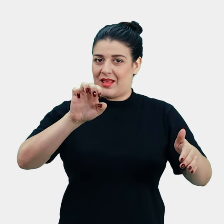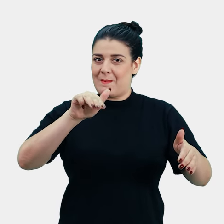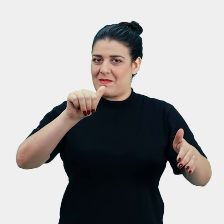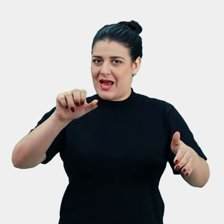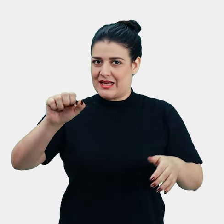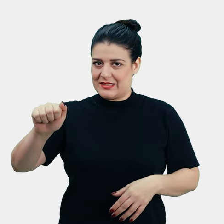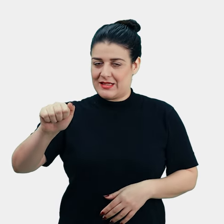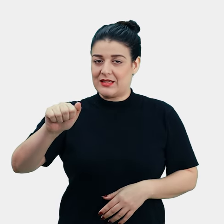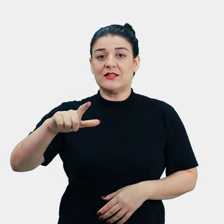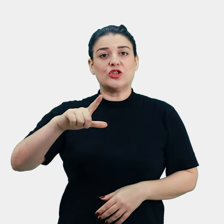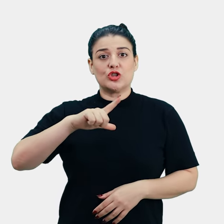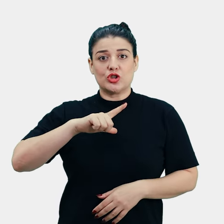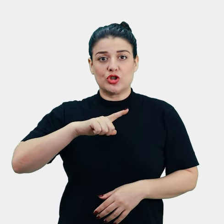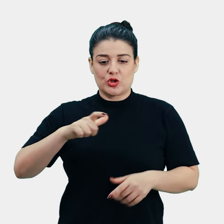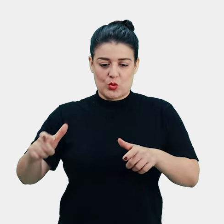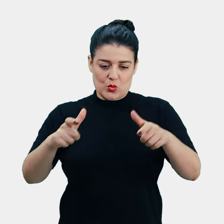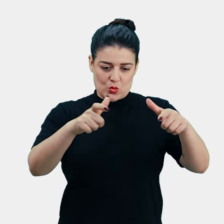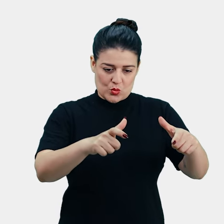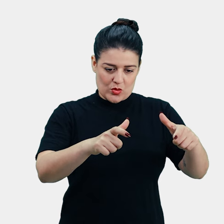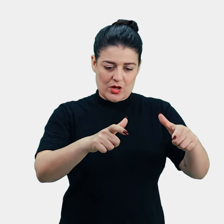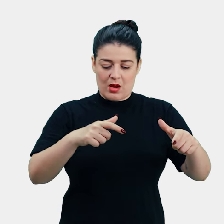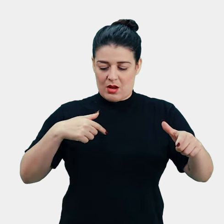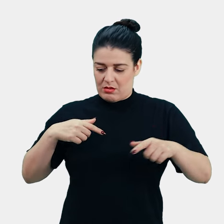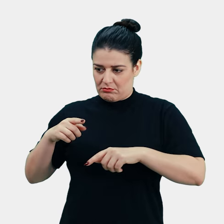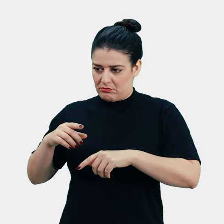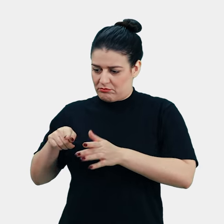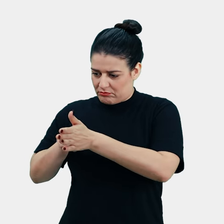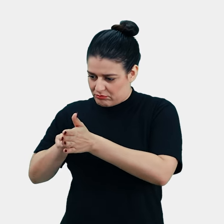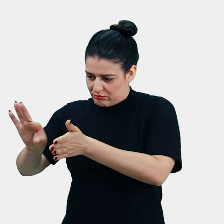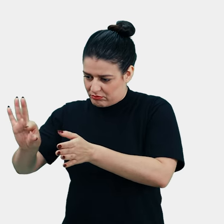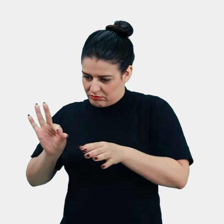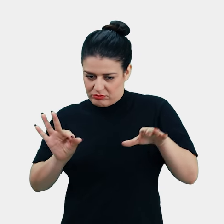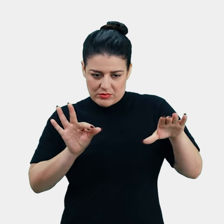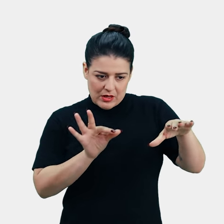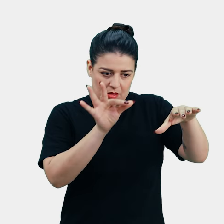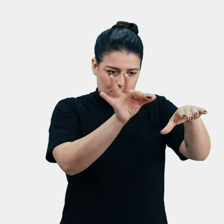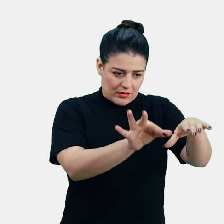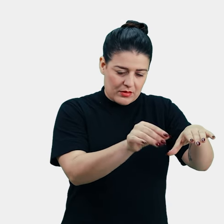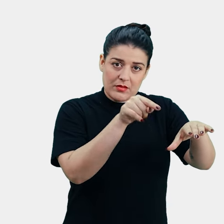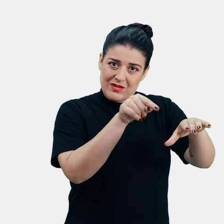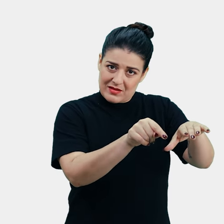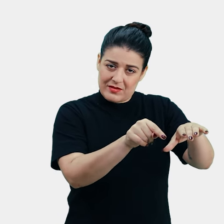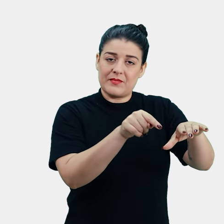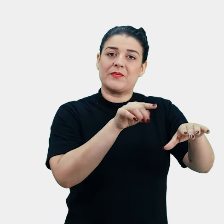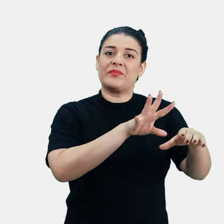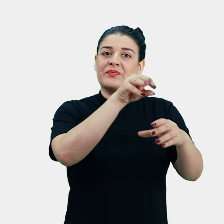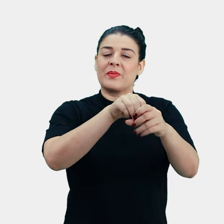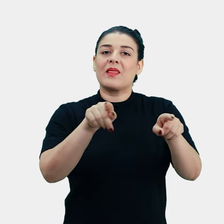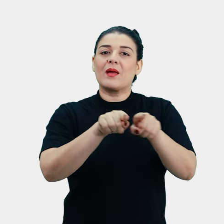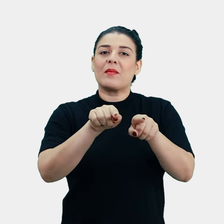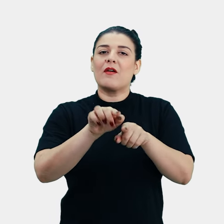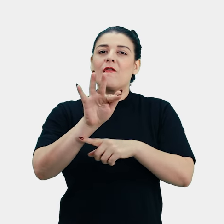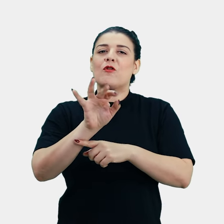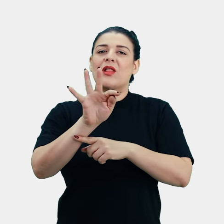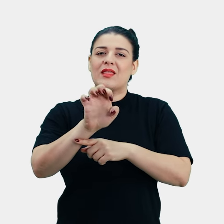temos uma região onde nós inserimos a nossa amostra. Nesse equipamento, nós também temos a fonte